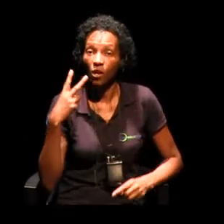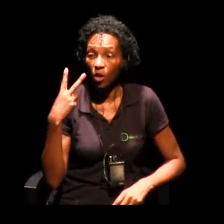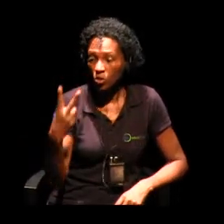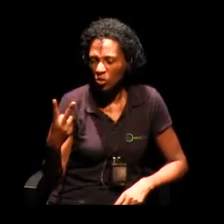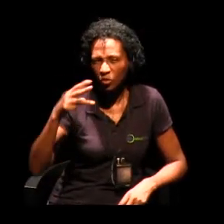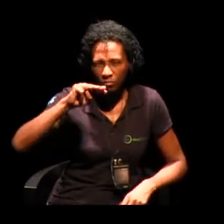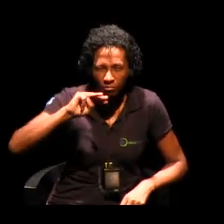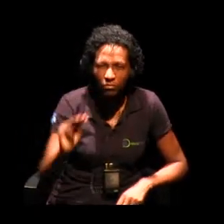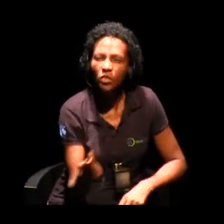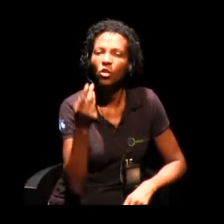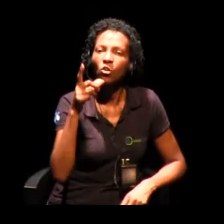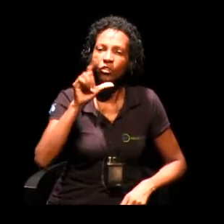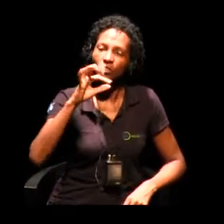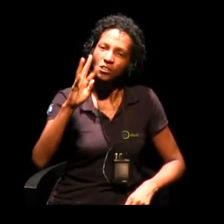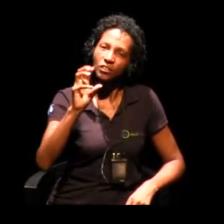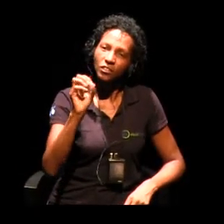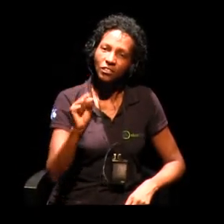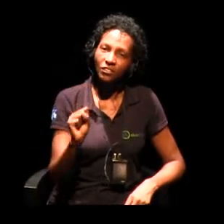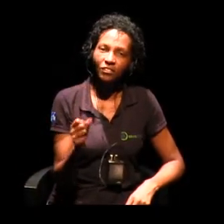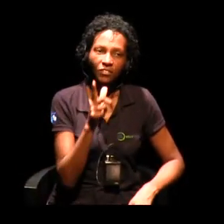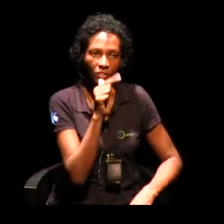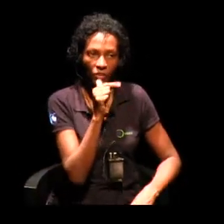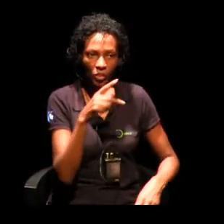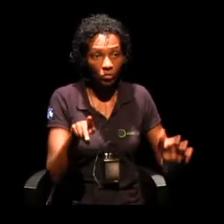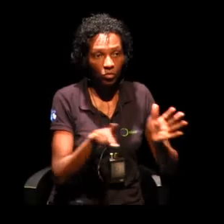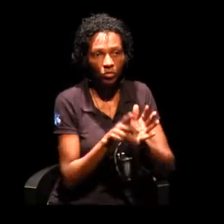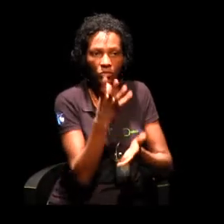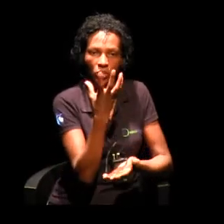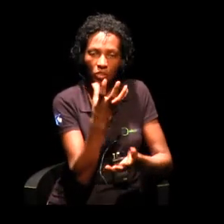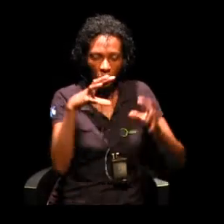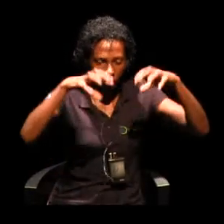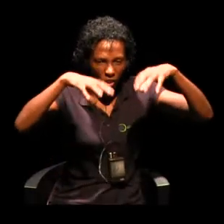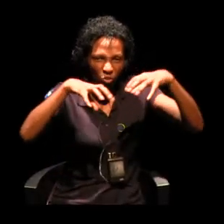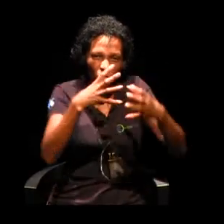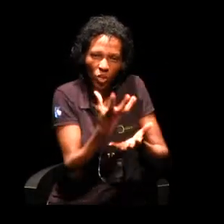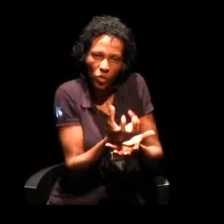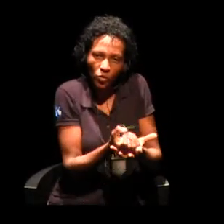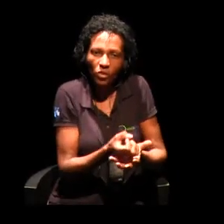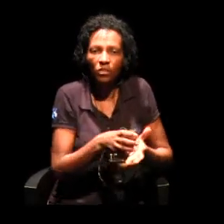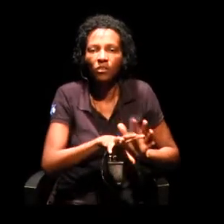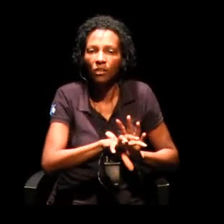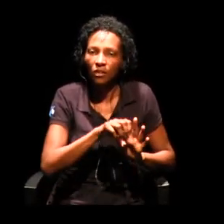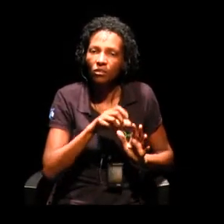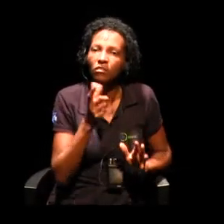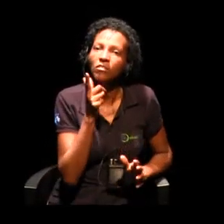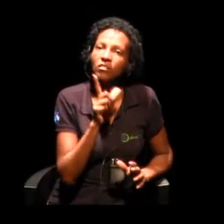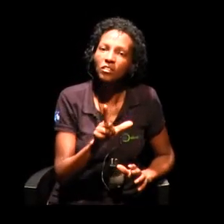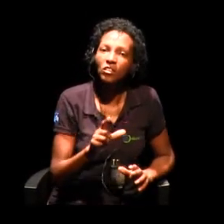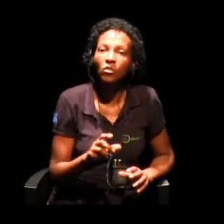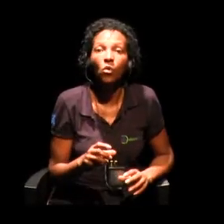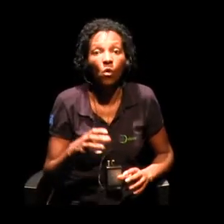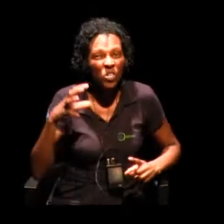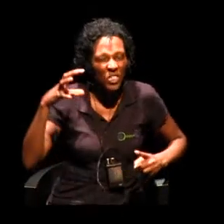Eu fiquei muito animada porque 2 milhões de litros de água da chuva são capturados.